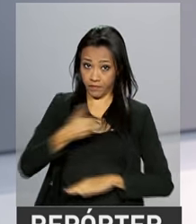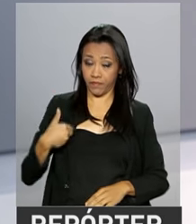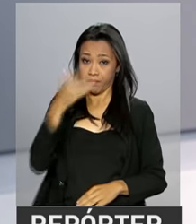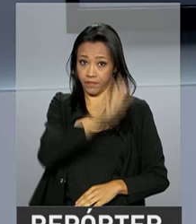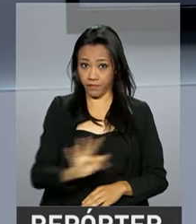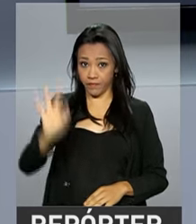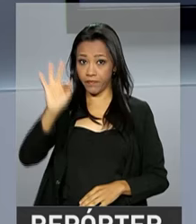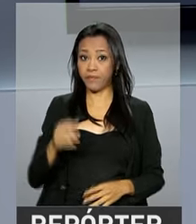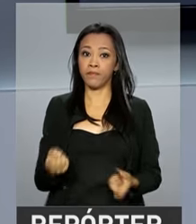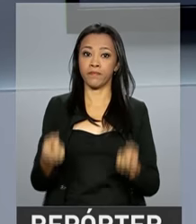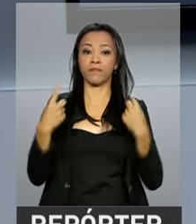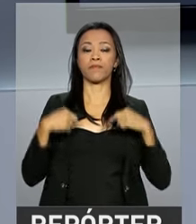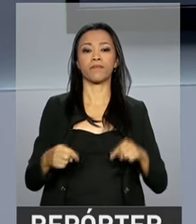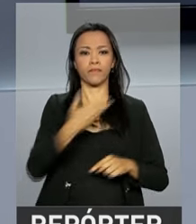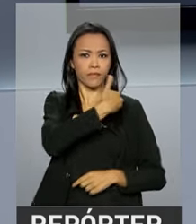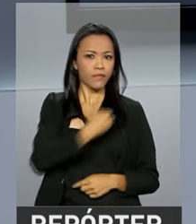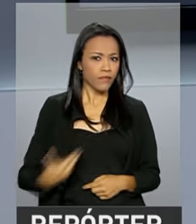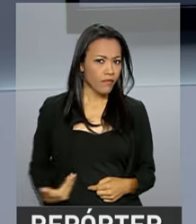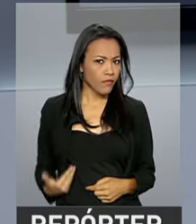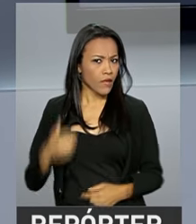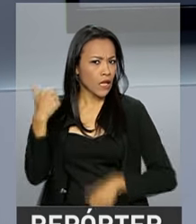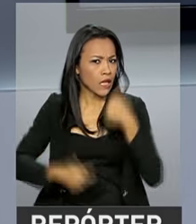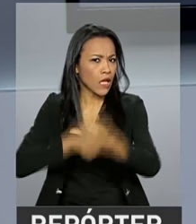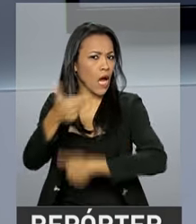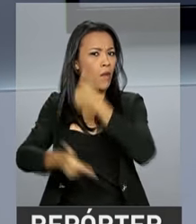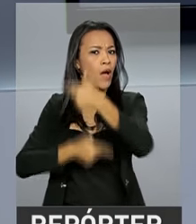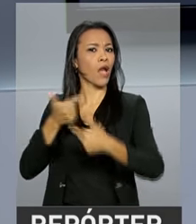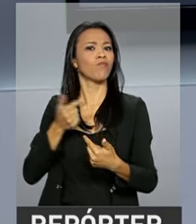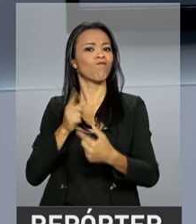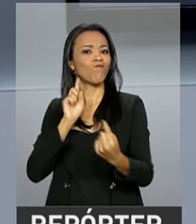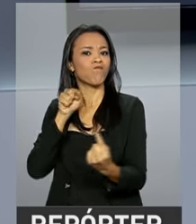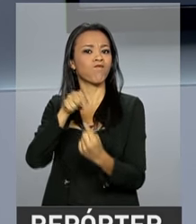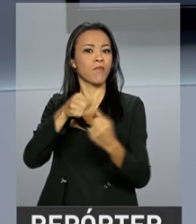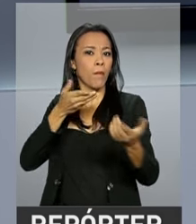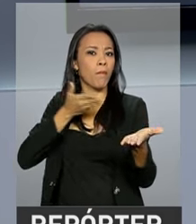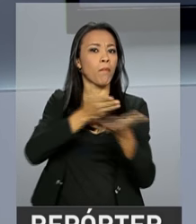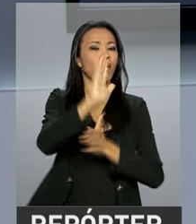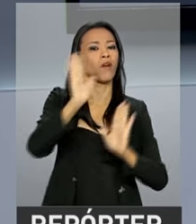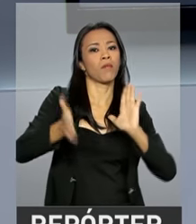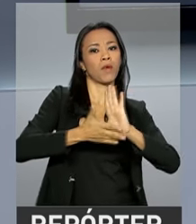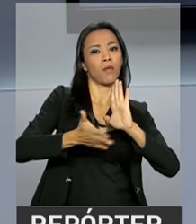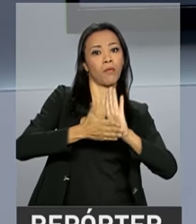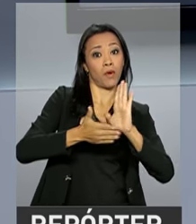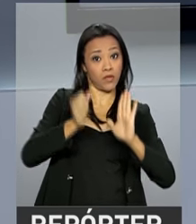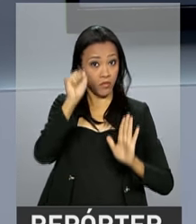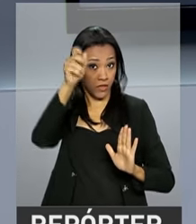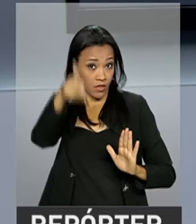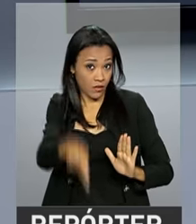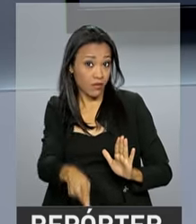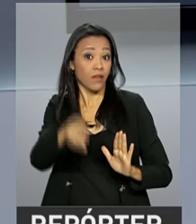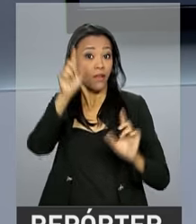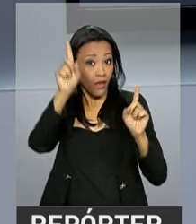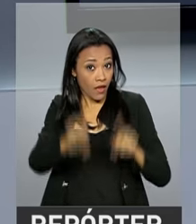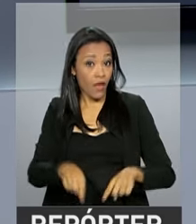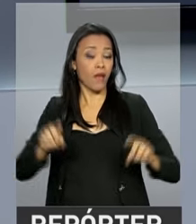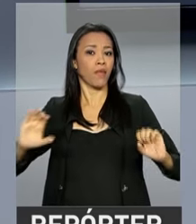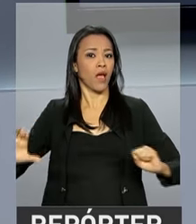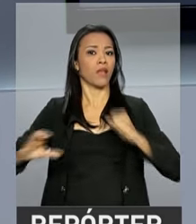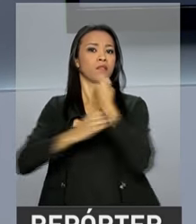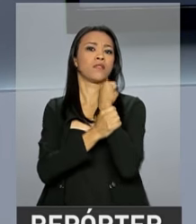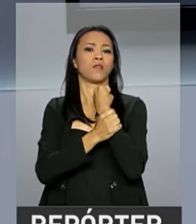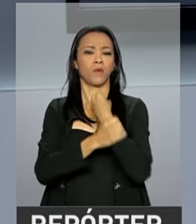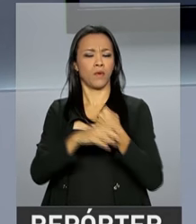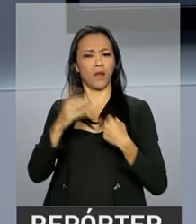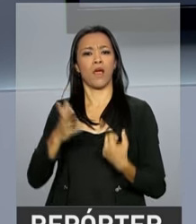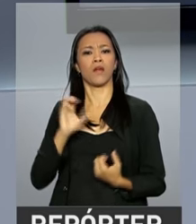federal o governo trabalha para aprovar a reforma da previdência é considerada imprescindível para garantir os direitos das gerações